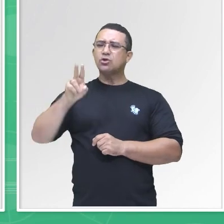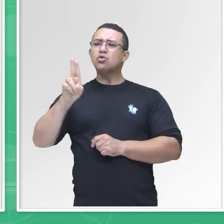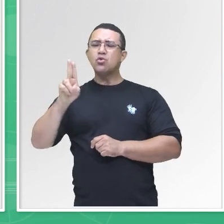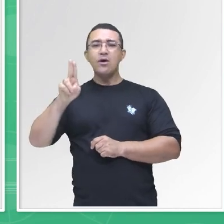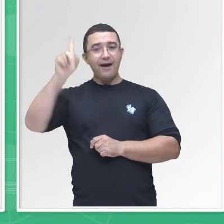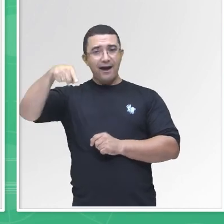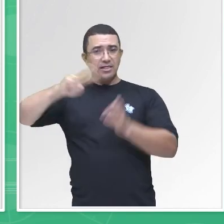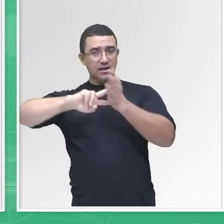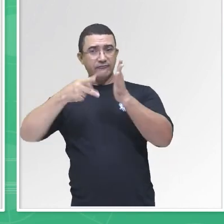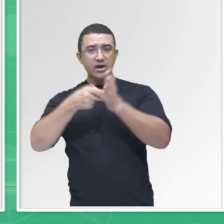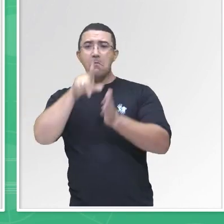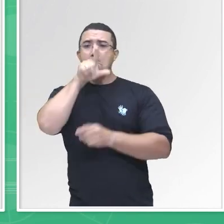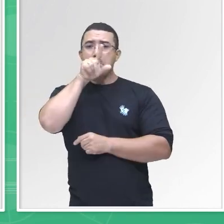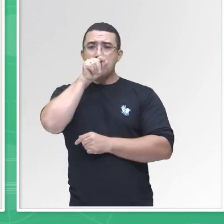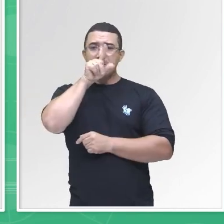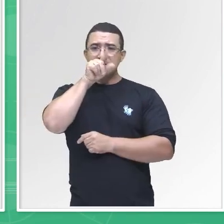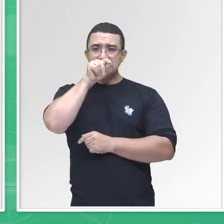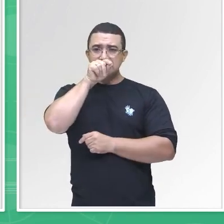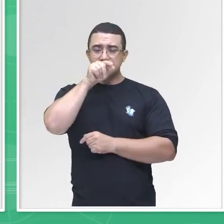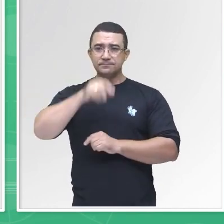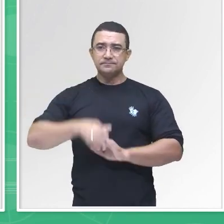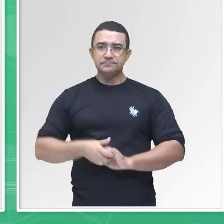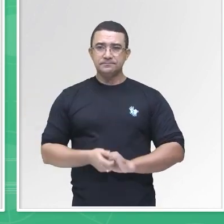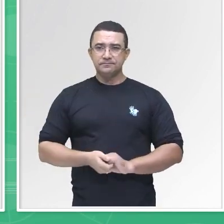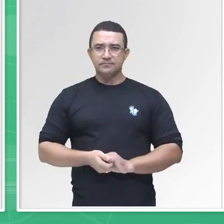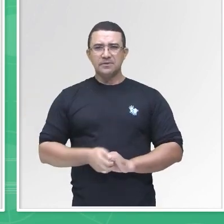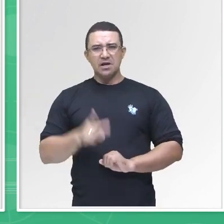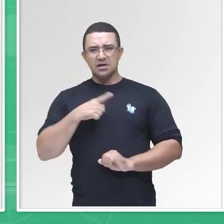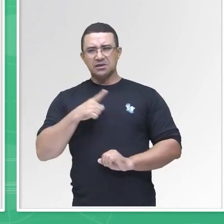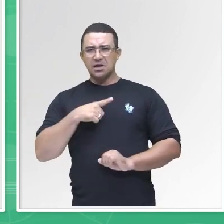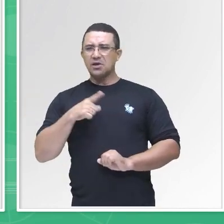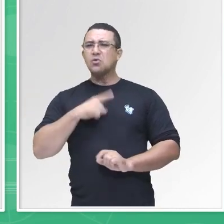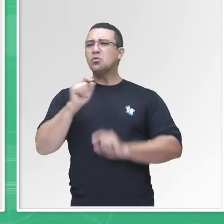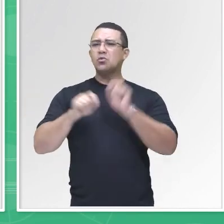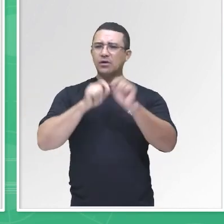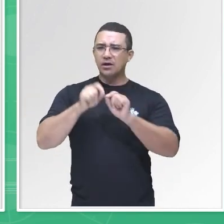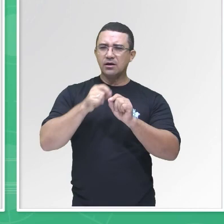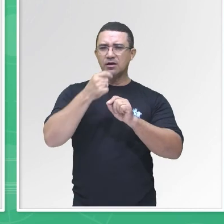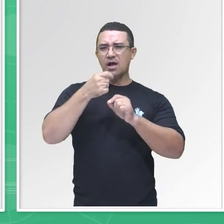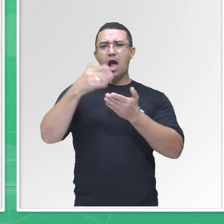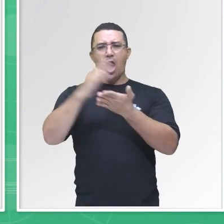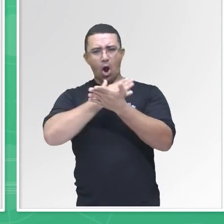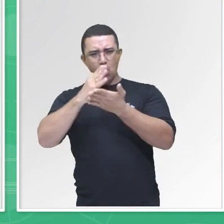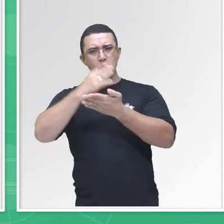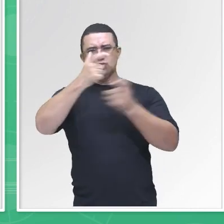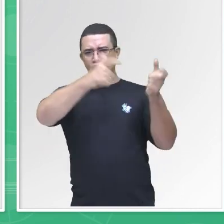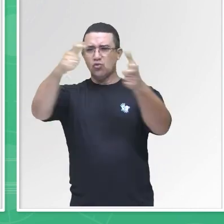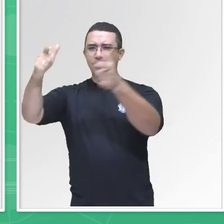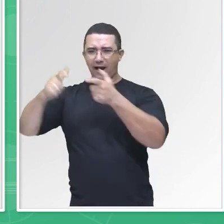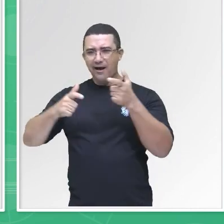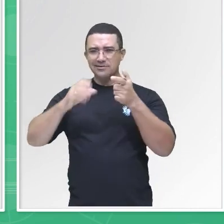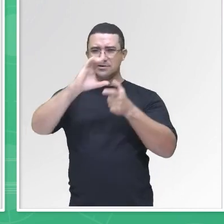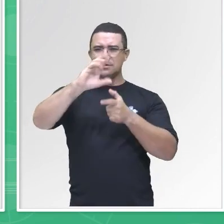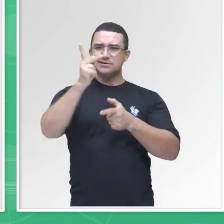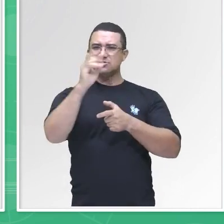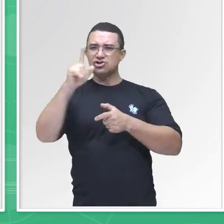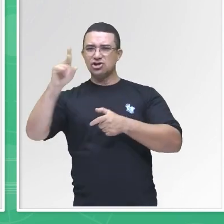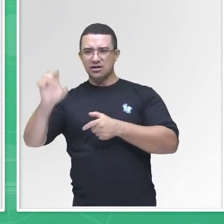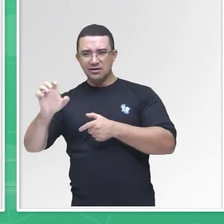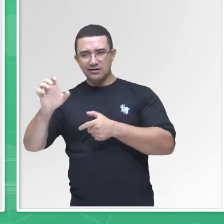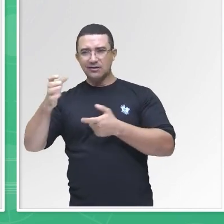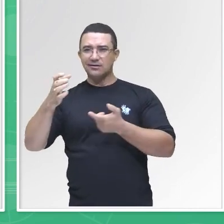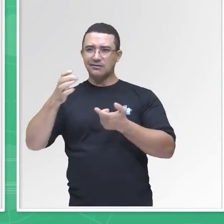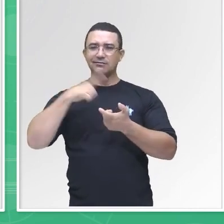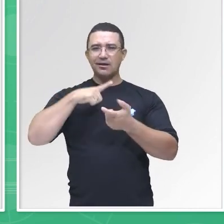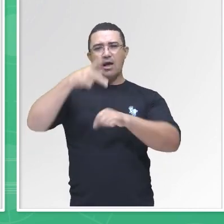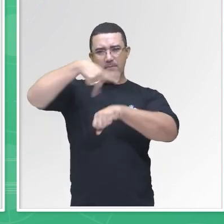avestruz. Ele existe ali para o lado do Chile, nos Andes, né? Então, nós temos la